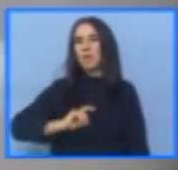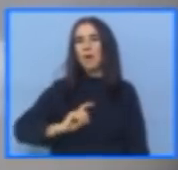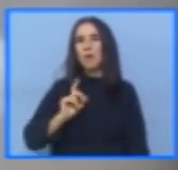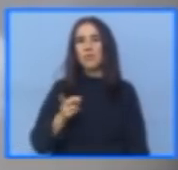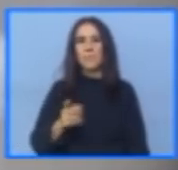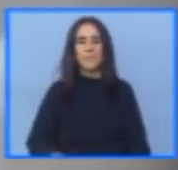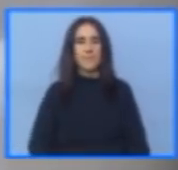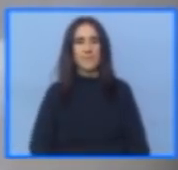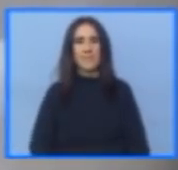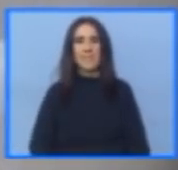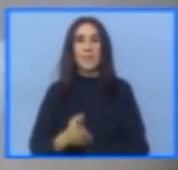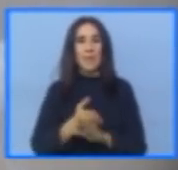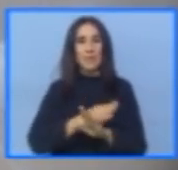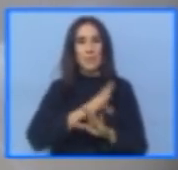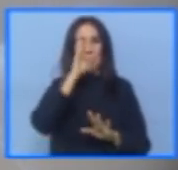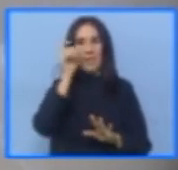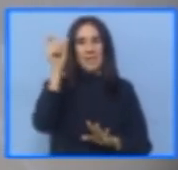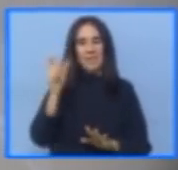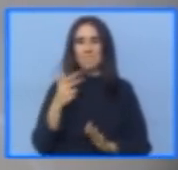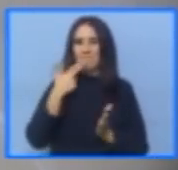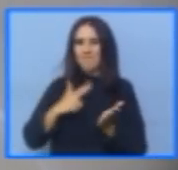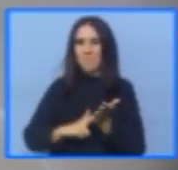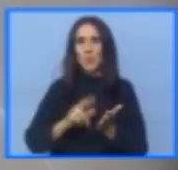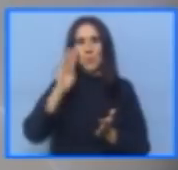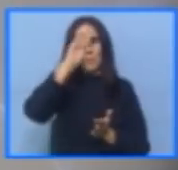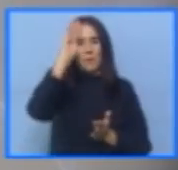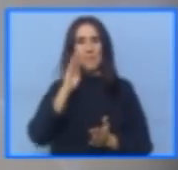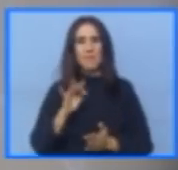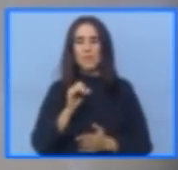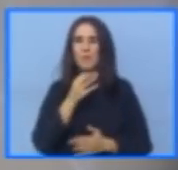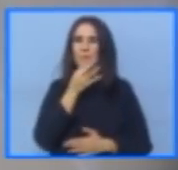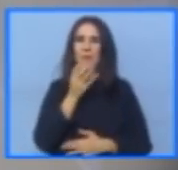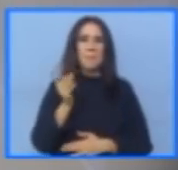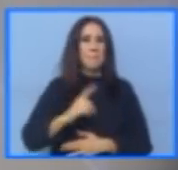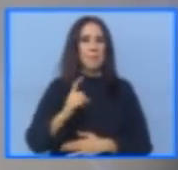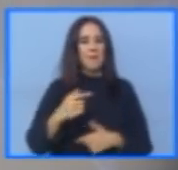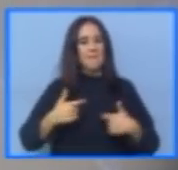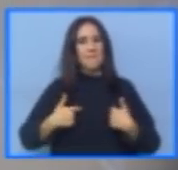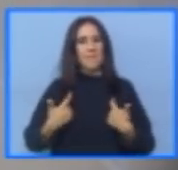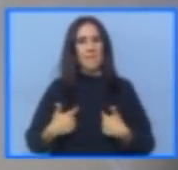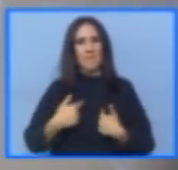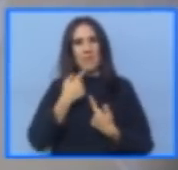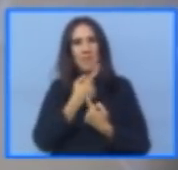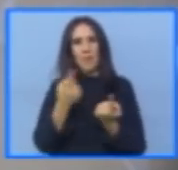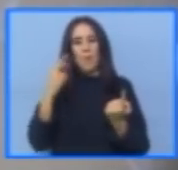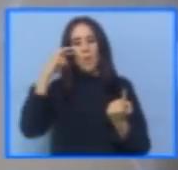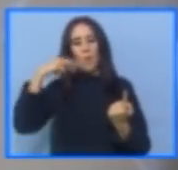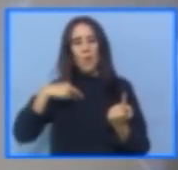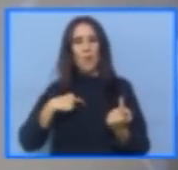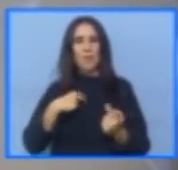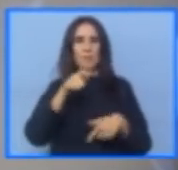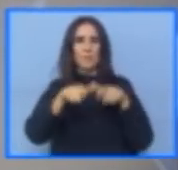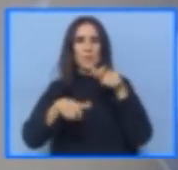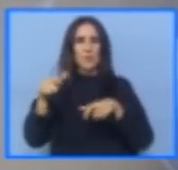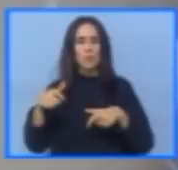muito concreta daquilo que o Papa Francisco tem denunciado muitas vezes, a autorreferencialidade. Que as pessoas se olhem a partir de si mesmas,